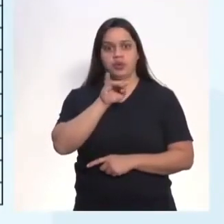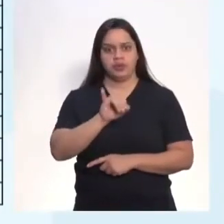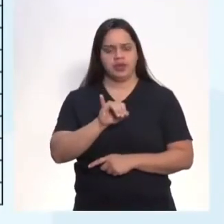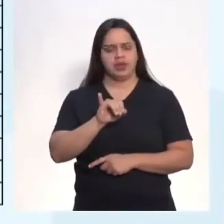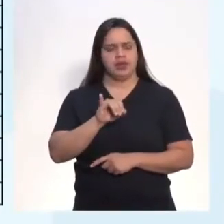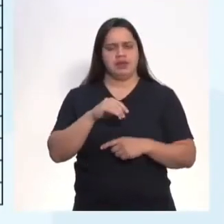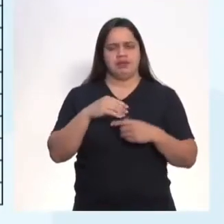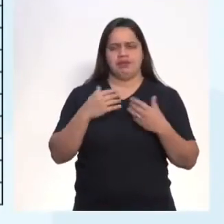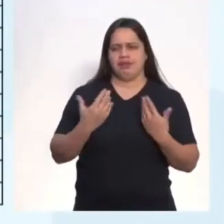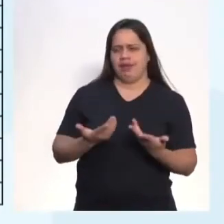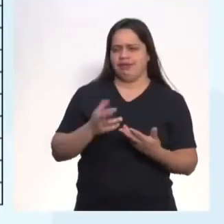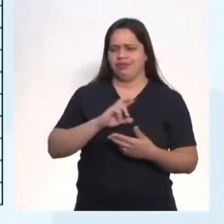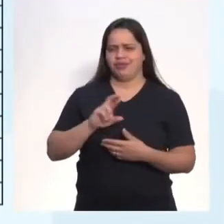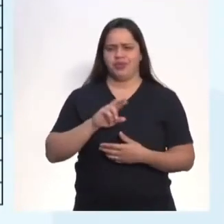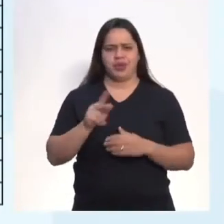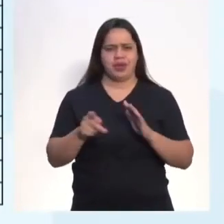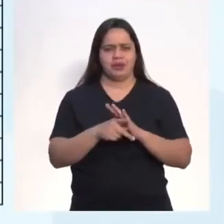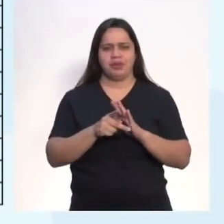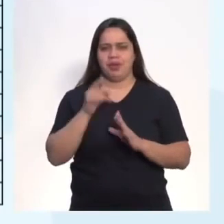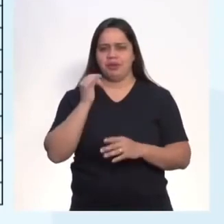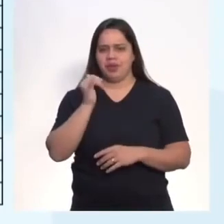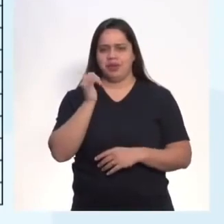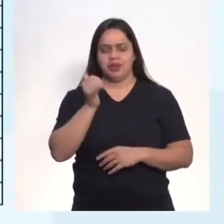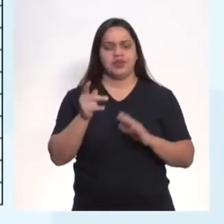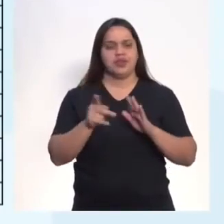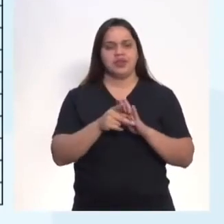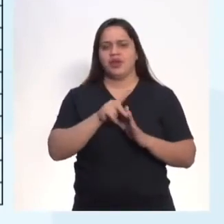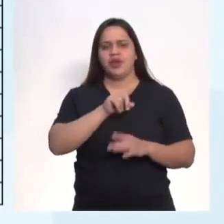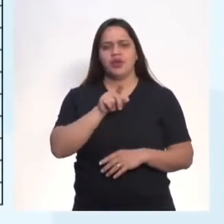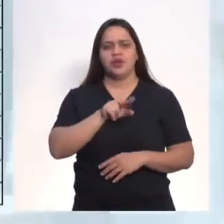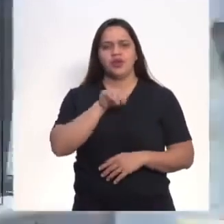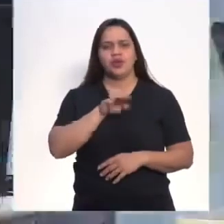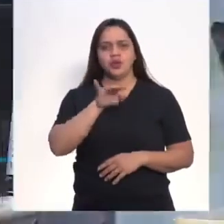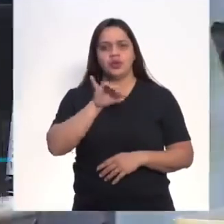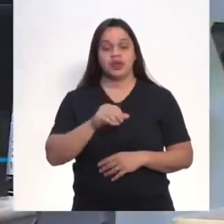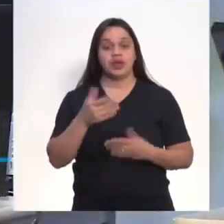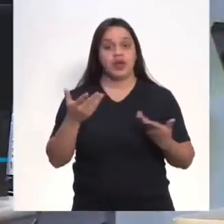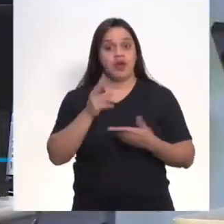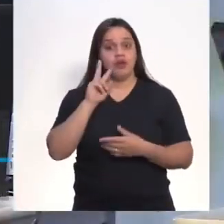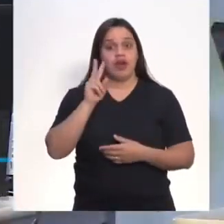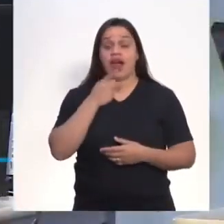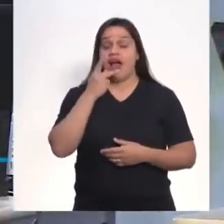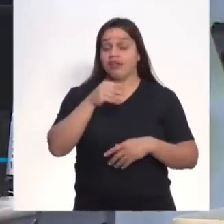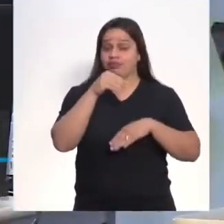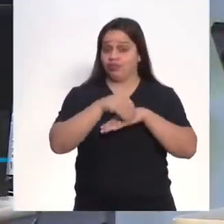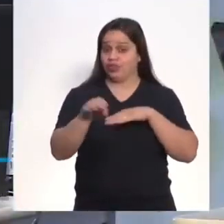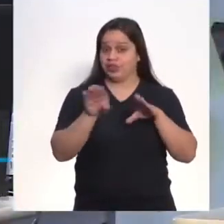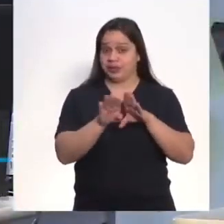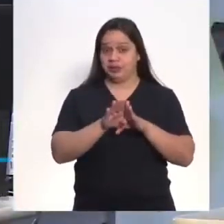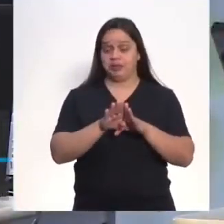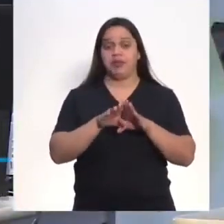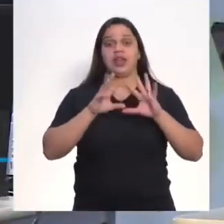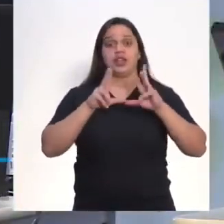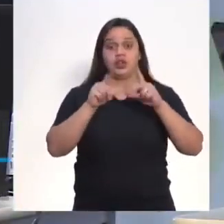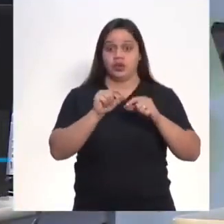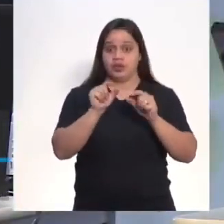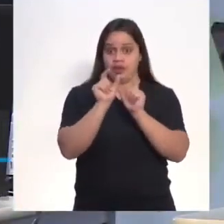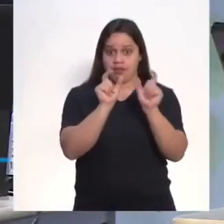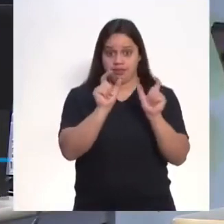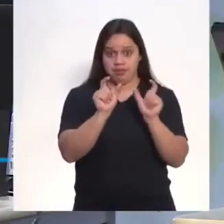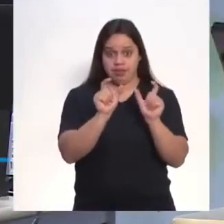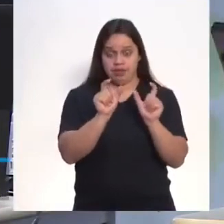era uma fábula sobre Ah, zumbi. e outra, era importante eu dar uma dica, Mônica. Eu só coloquei na horizontal e na vertical. É, não tinha diagonal. Né? Não tinha